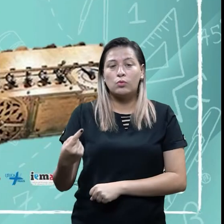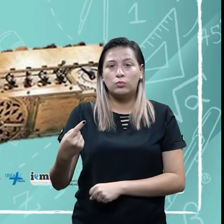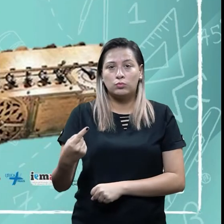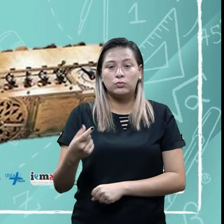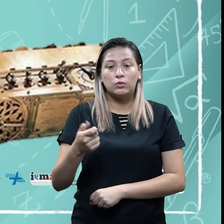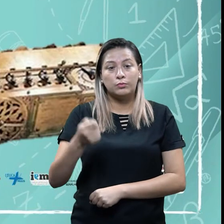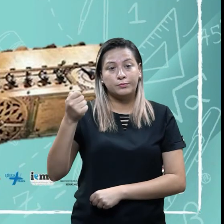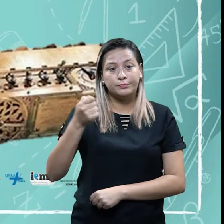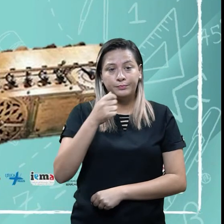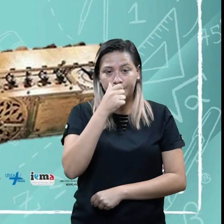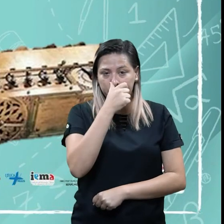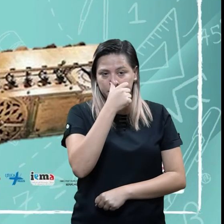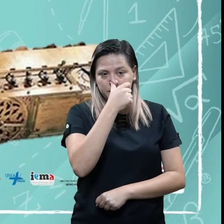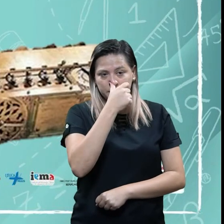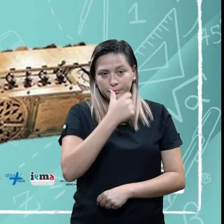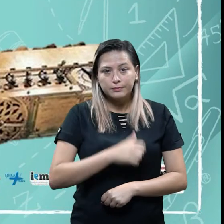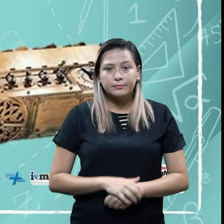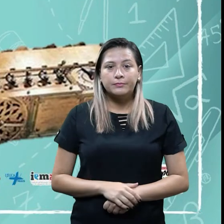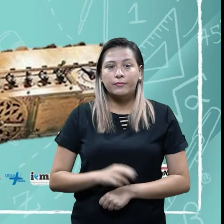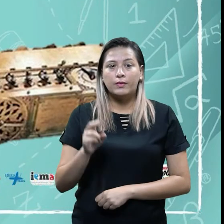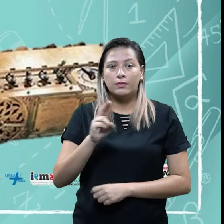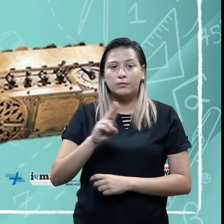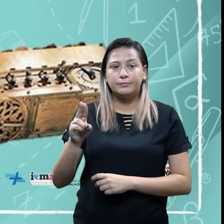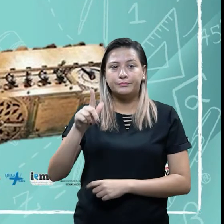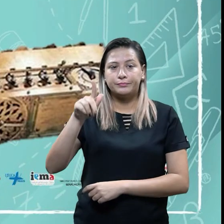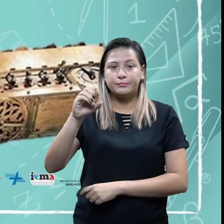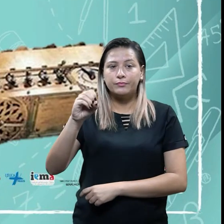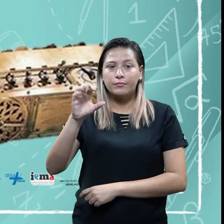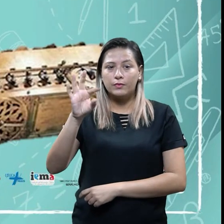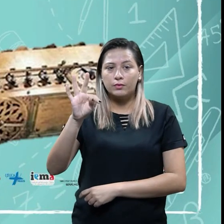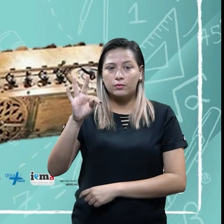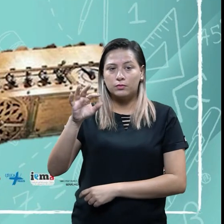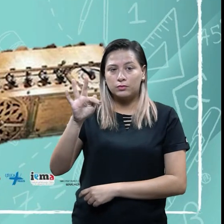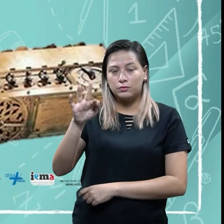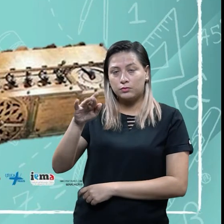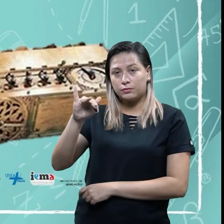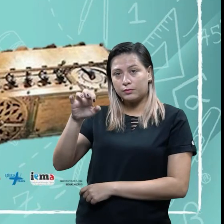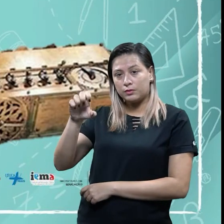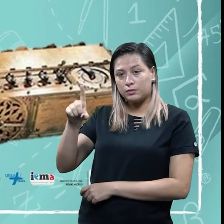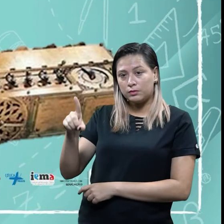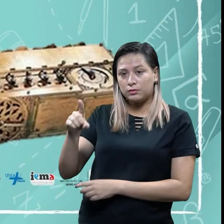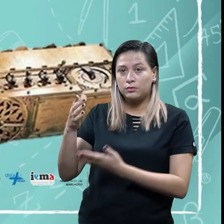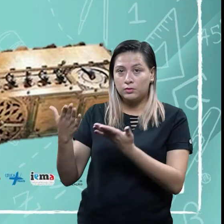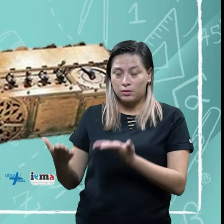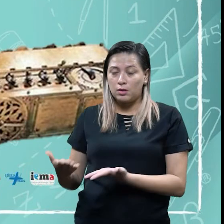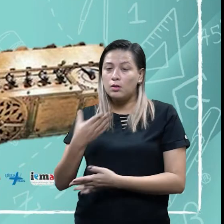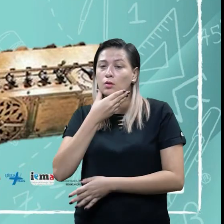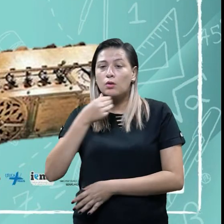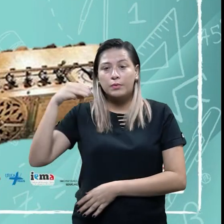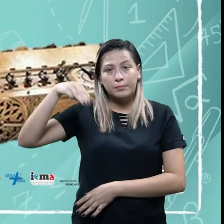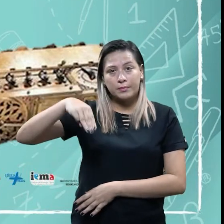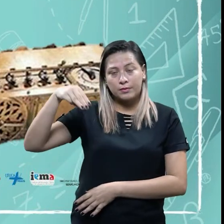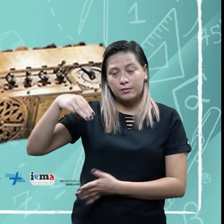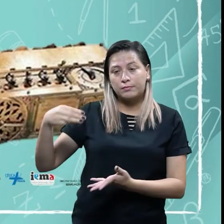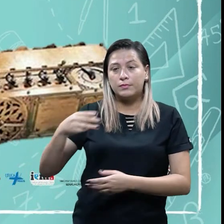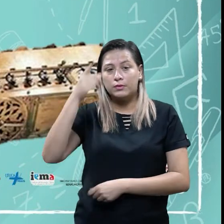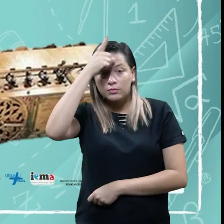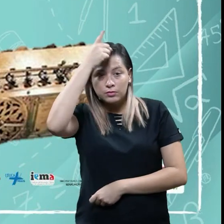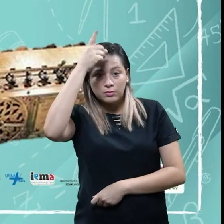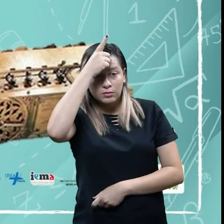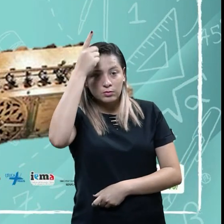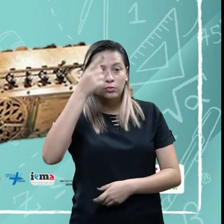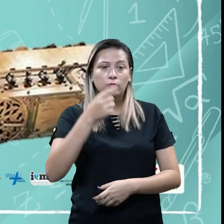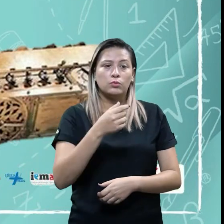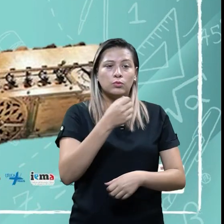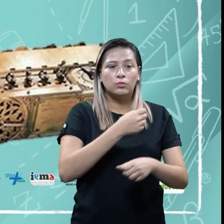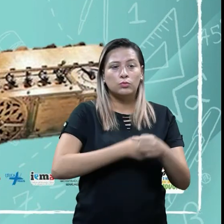Já Gottfried Wilhelm von Leibniz, mais conhecido como Leibniz, um matemático alemão, criou em 1673